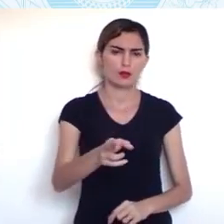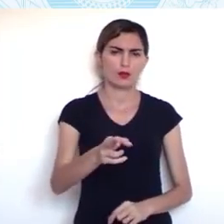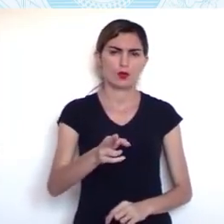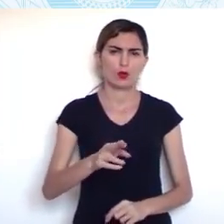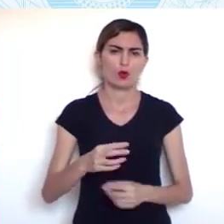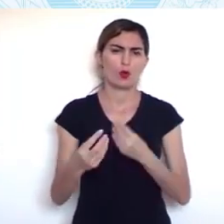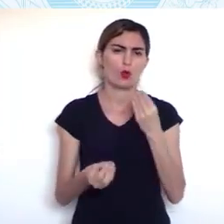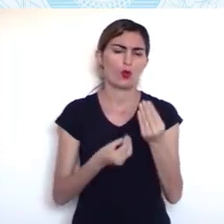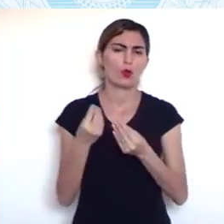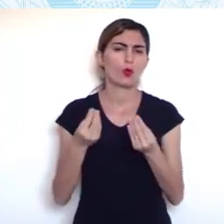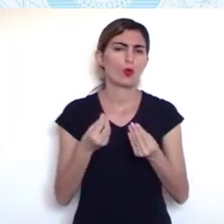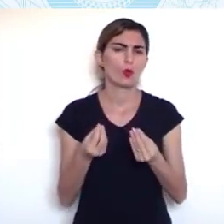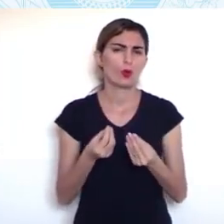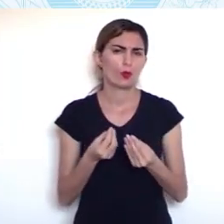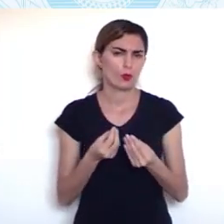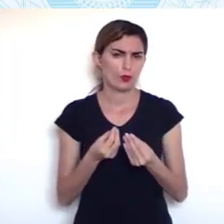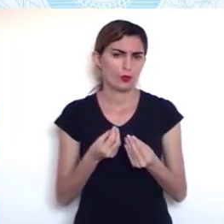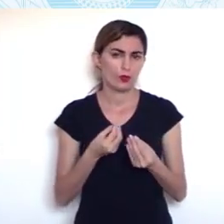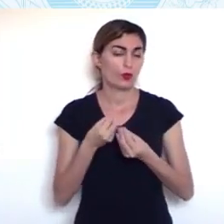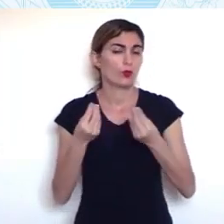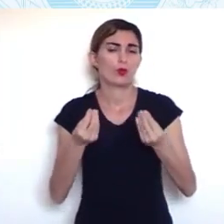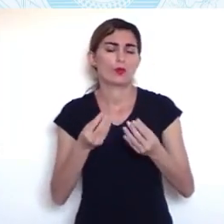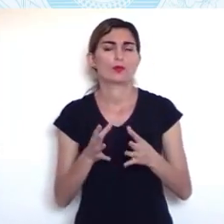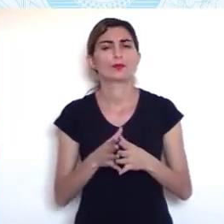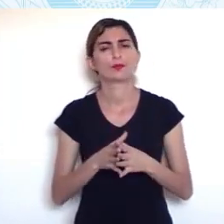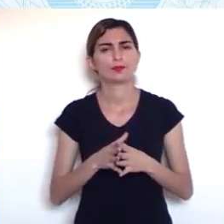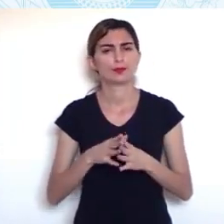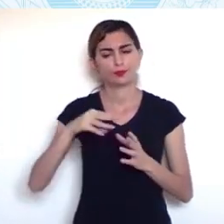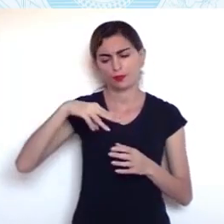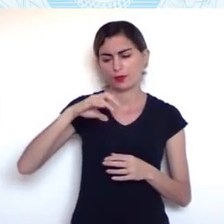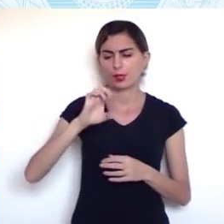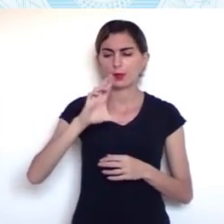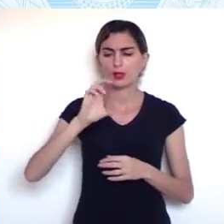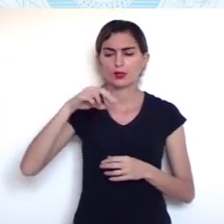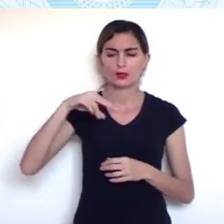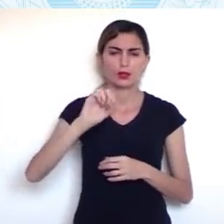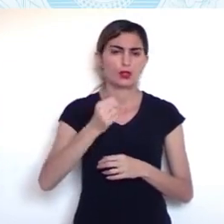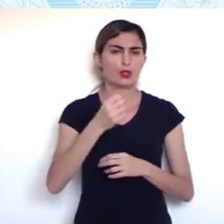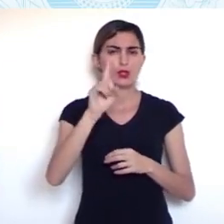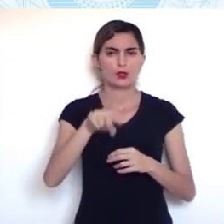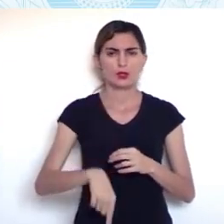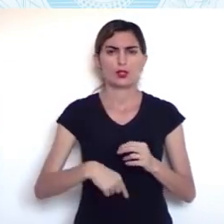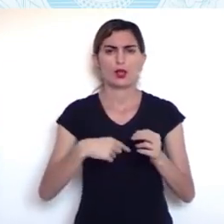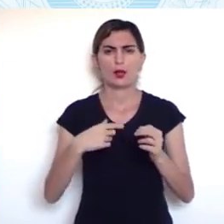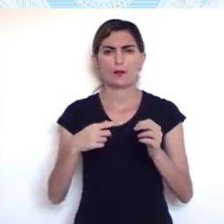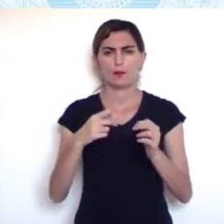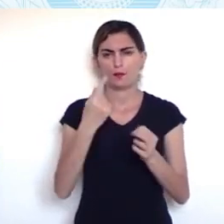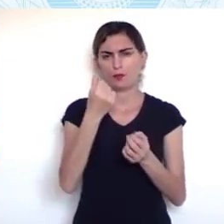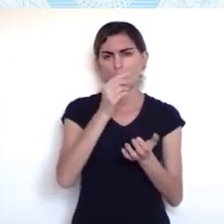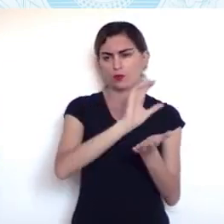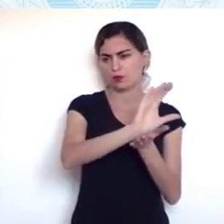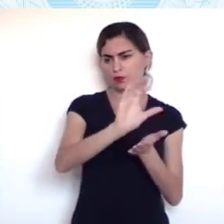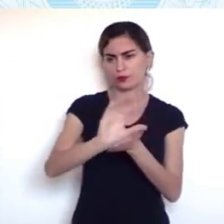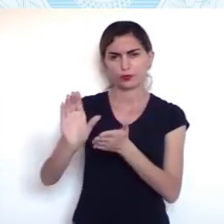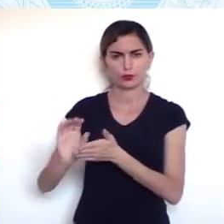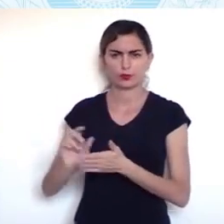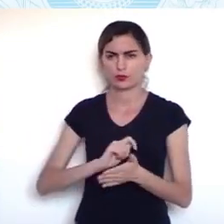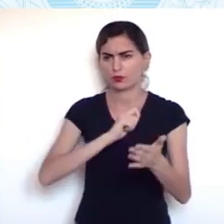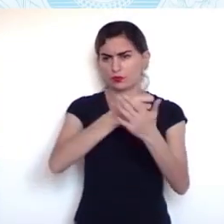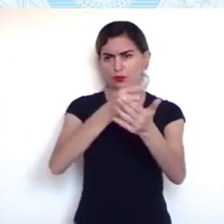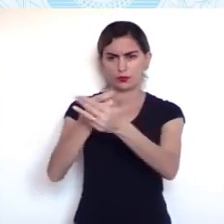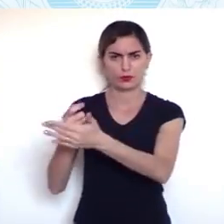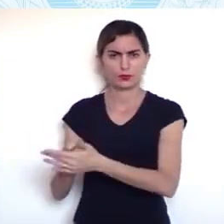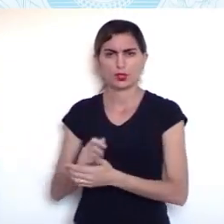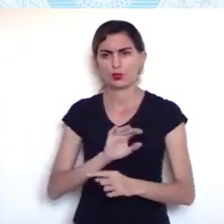responder como? Irão responder da seguinte forma: mecenas eram patrocinadores